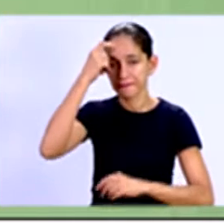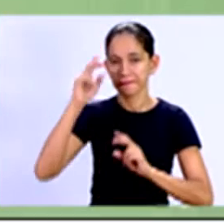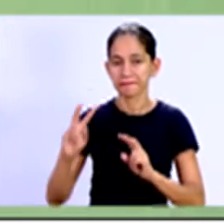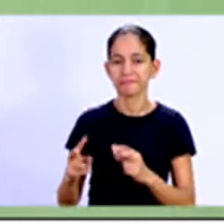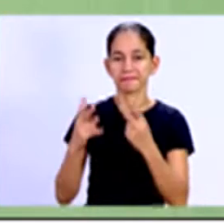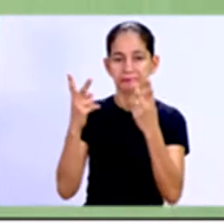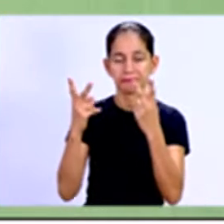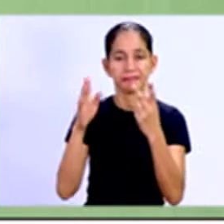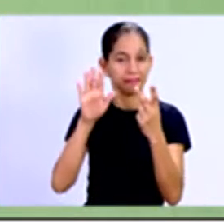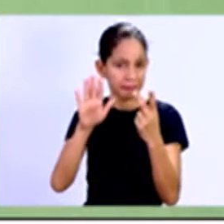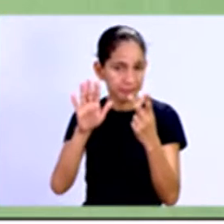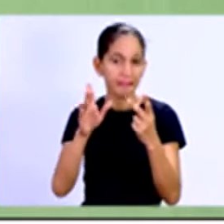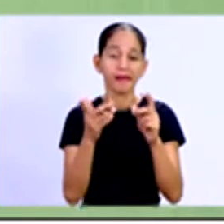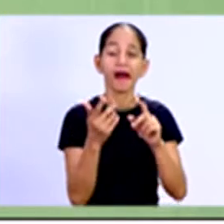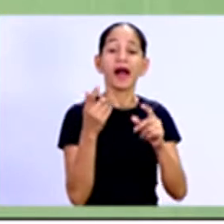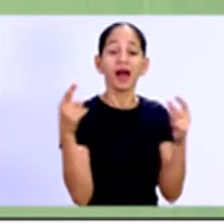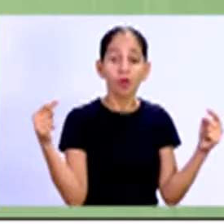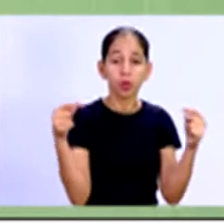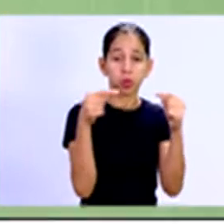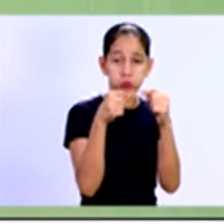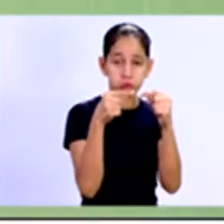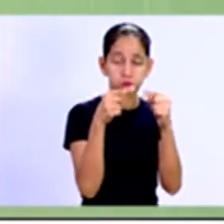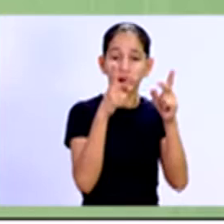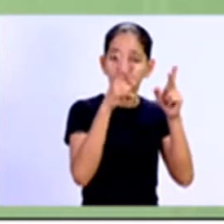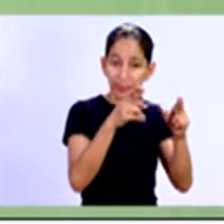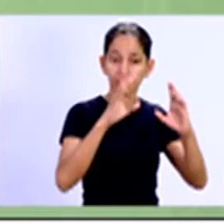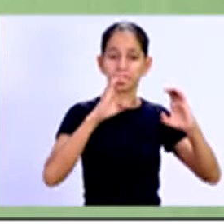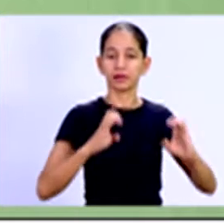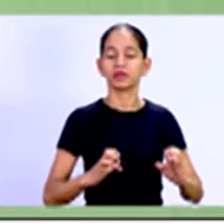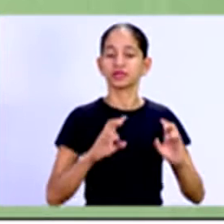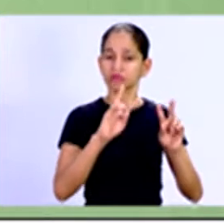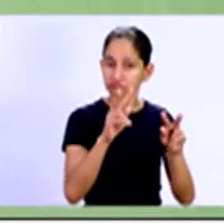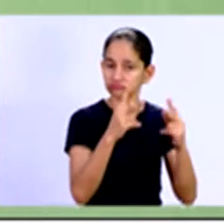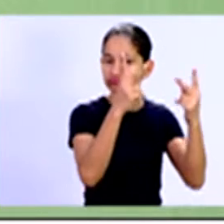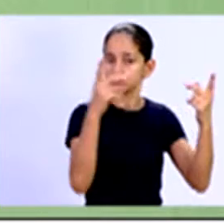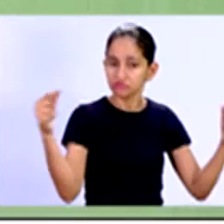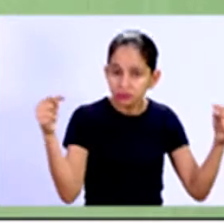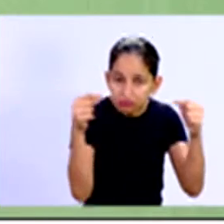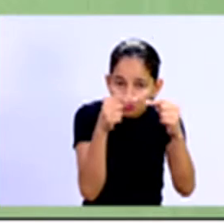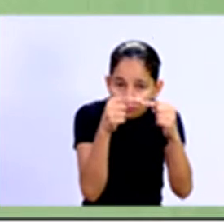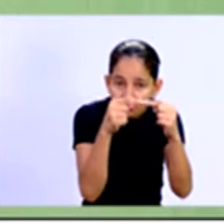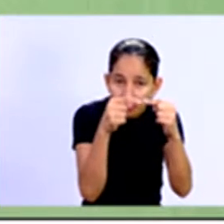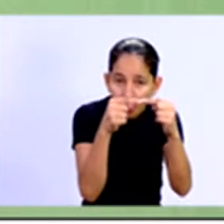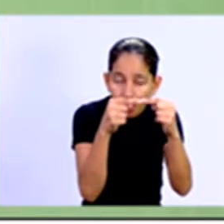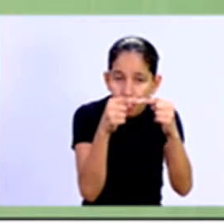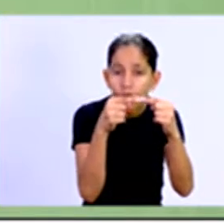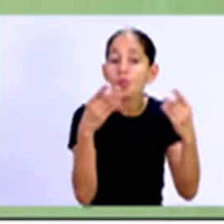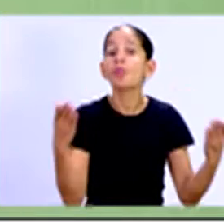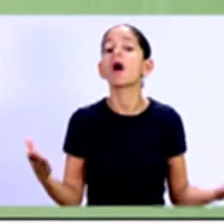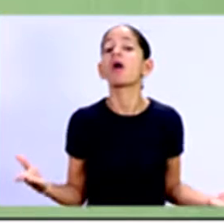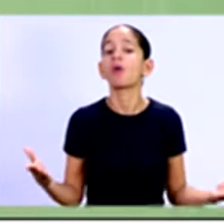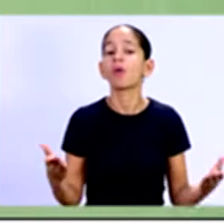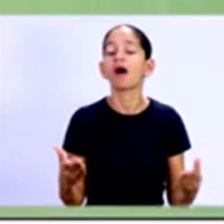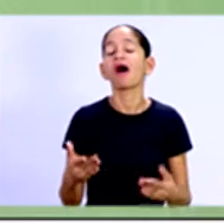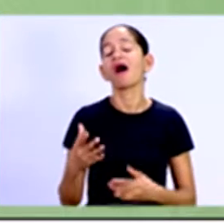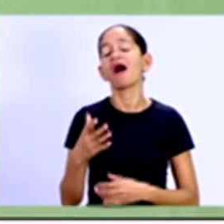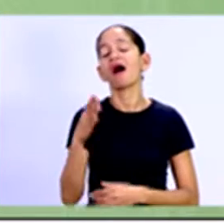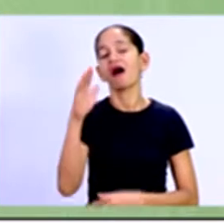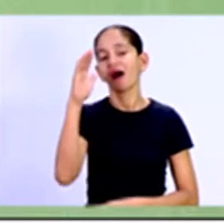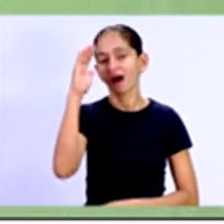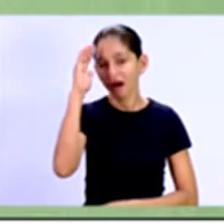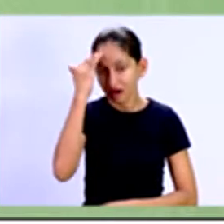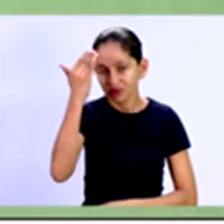isso que a gente vai ver nessas concepções, né? Qual é a reflexão e a interpretação